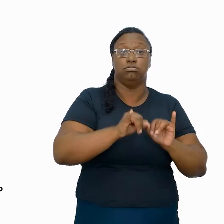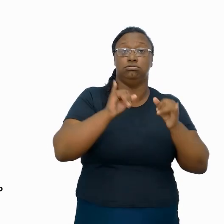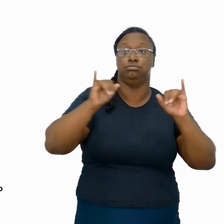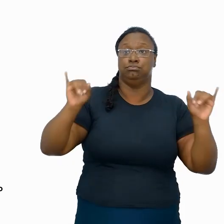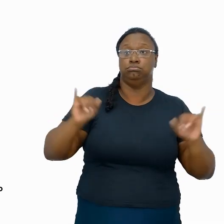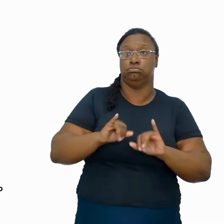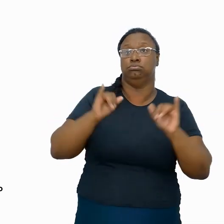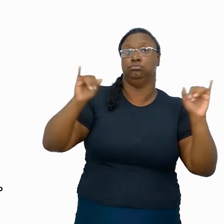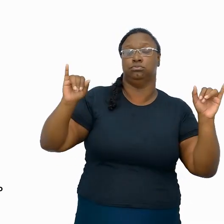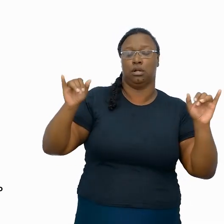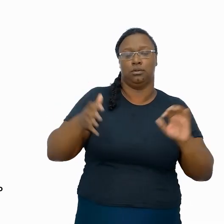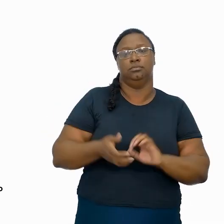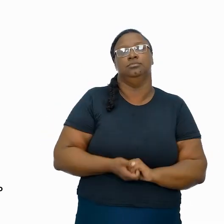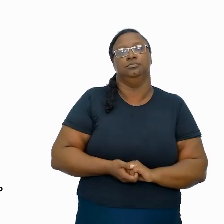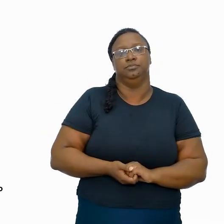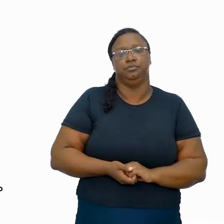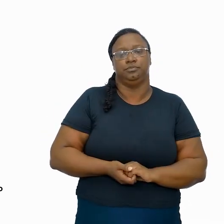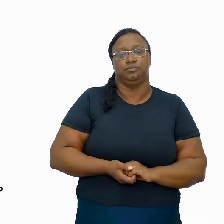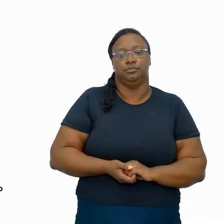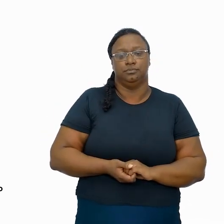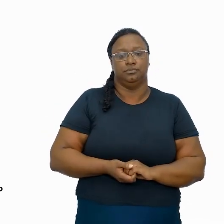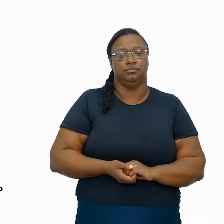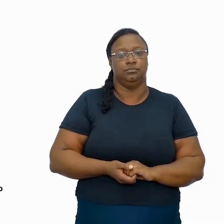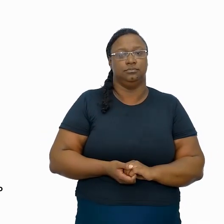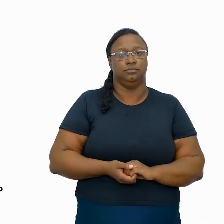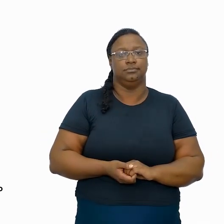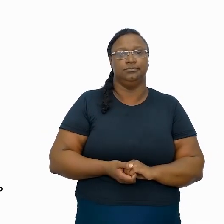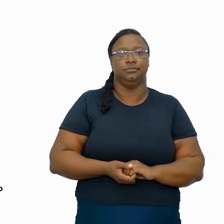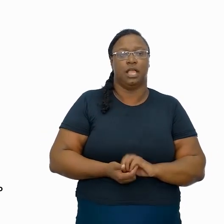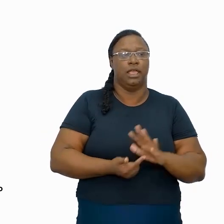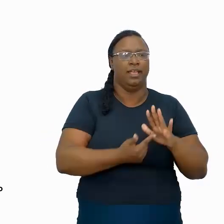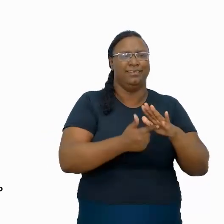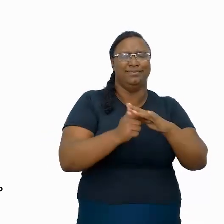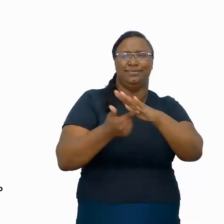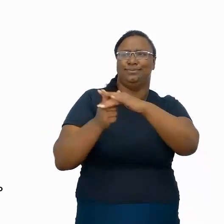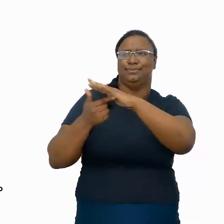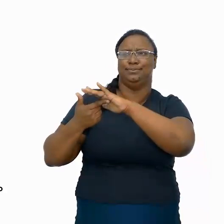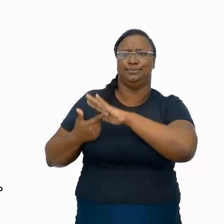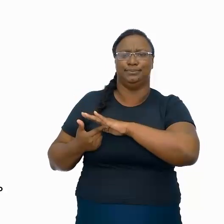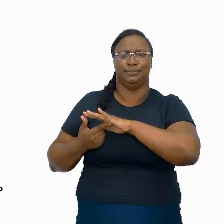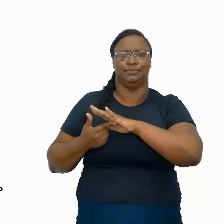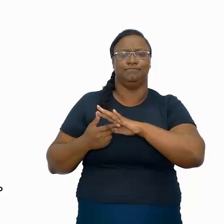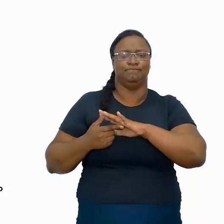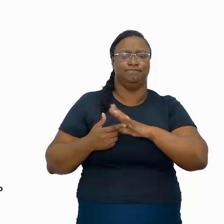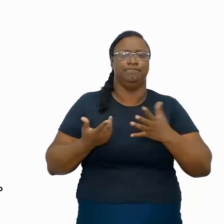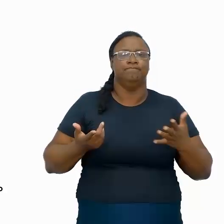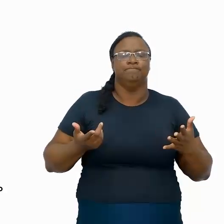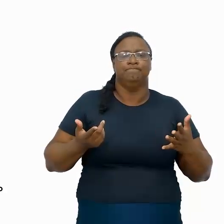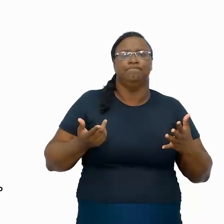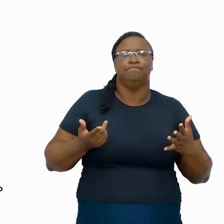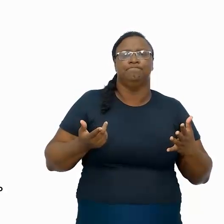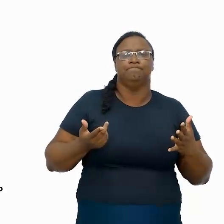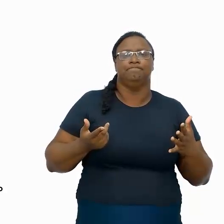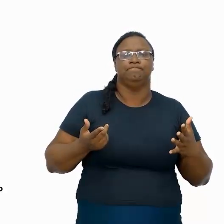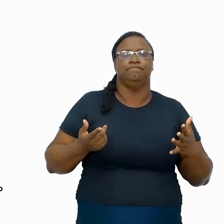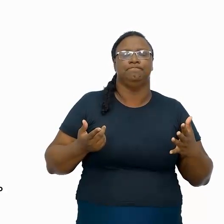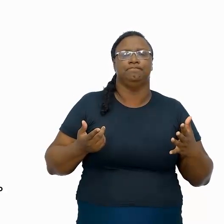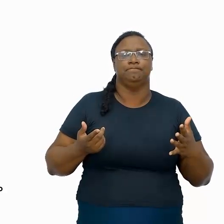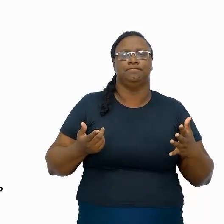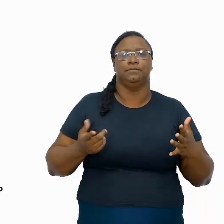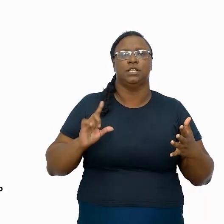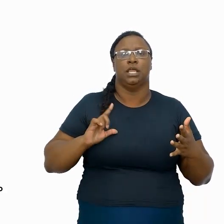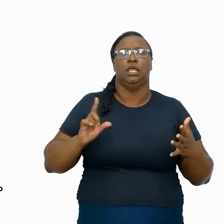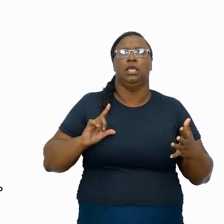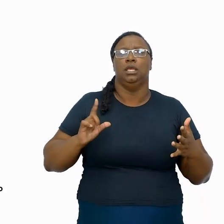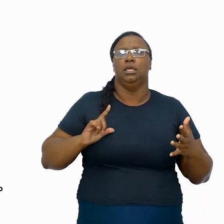Então, esses impactos socioambientais, né, eles têm lá, dentro